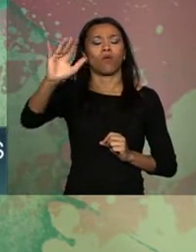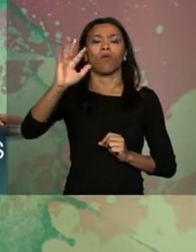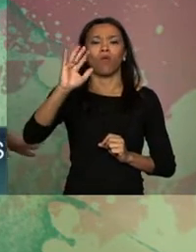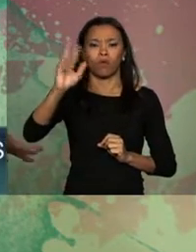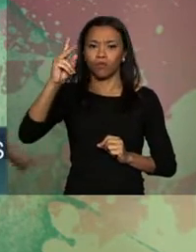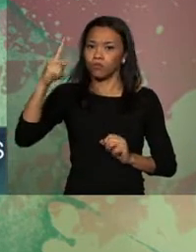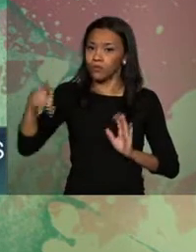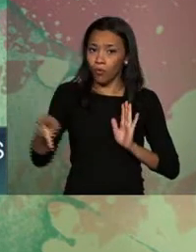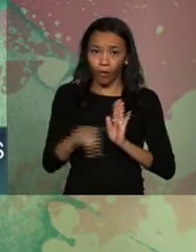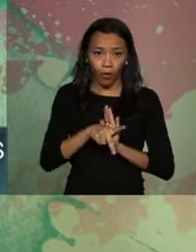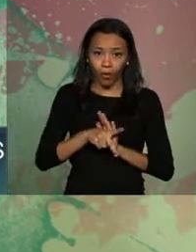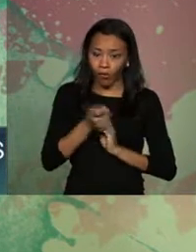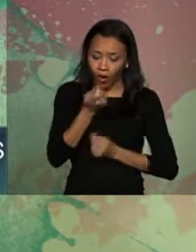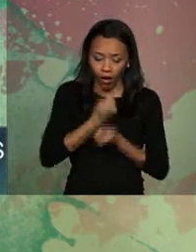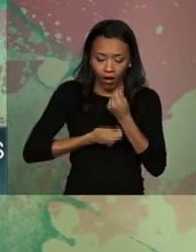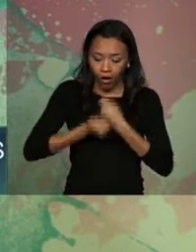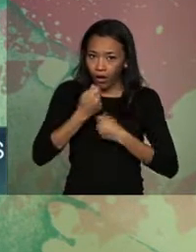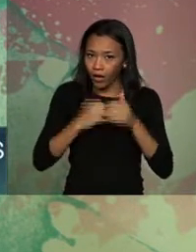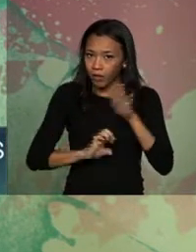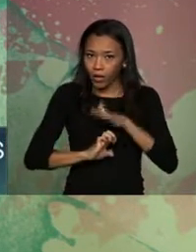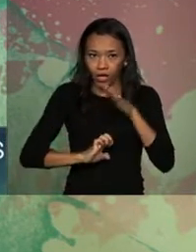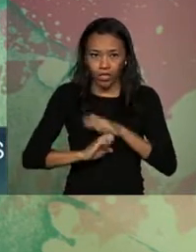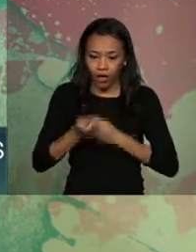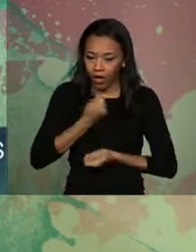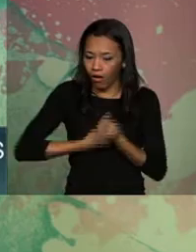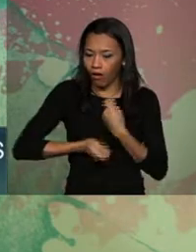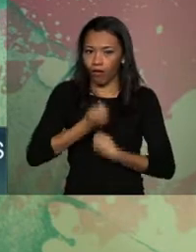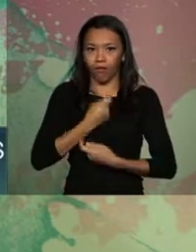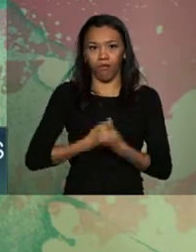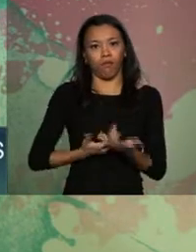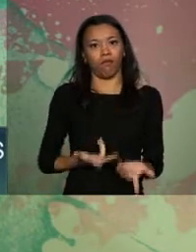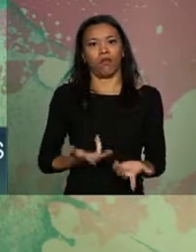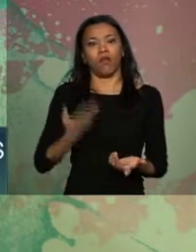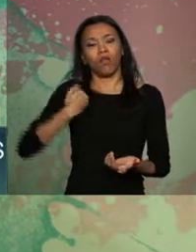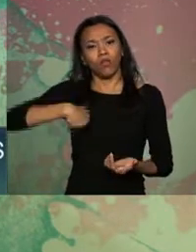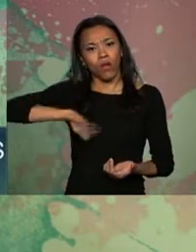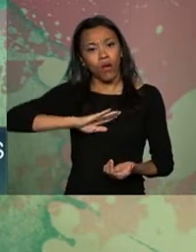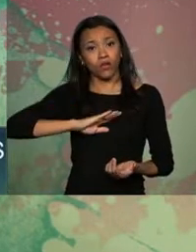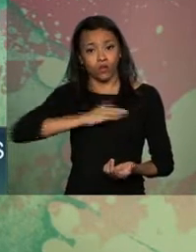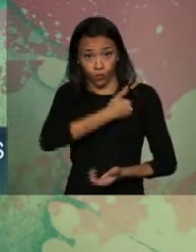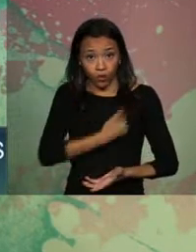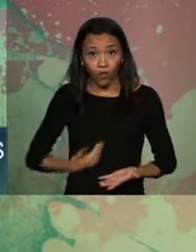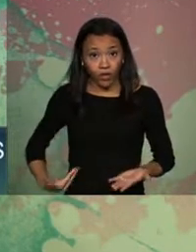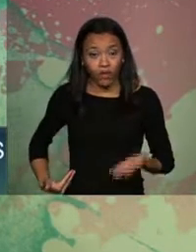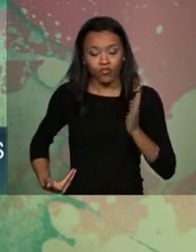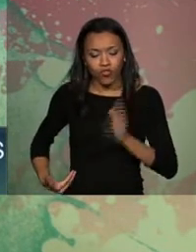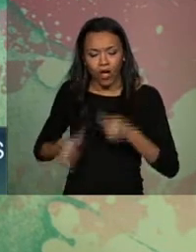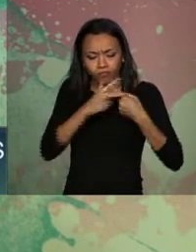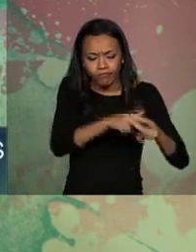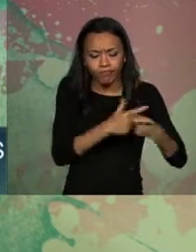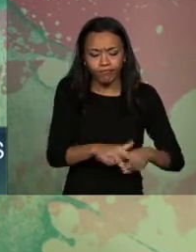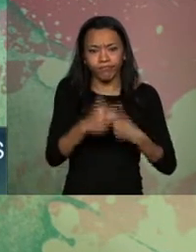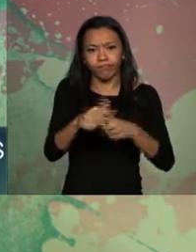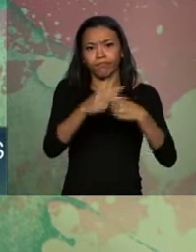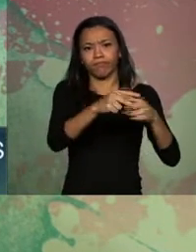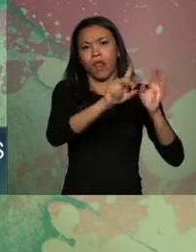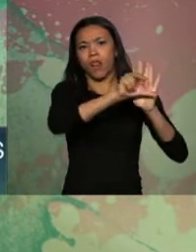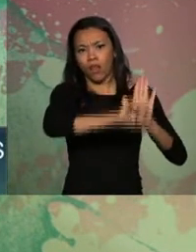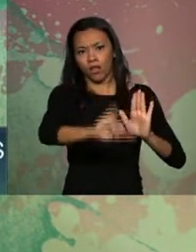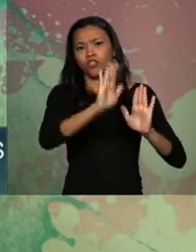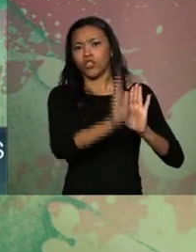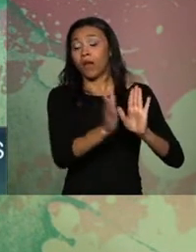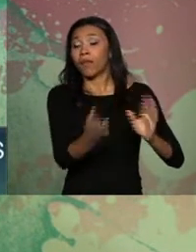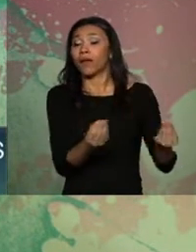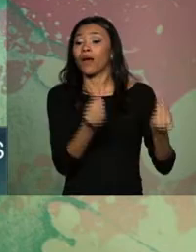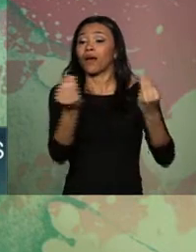do seu próprio negócio. Nós fizemos todos os ajustes necessários na legislação para